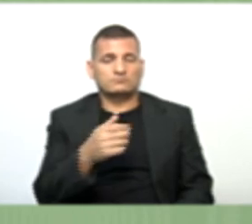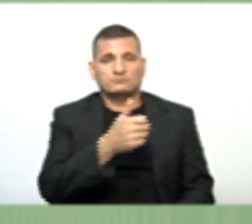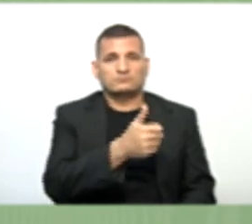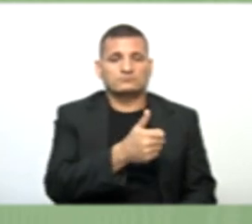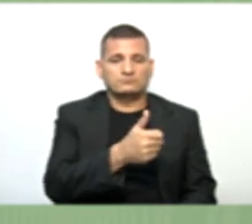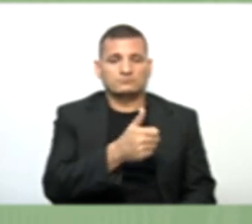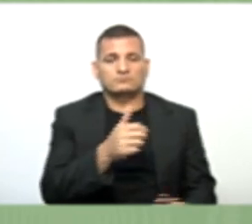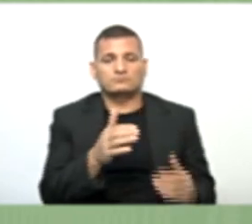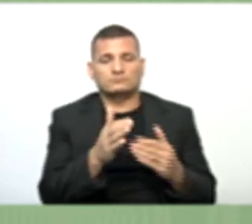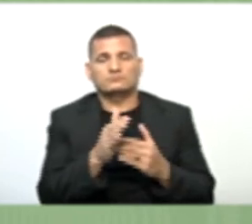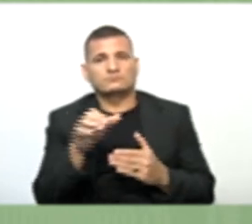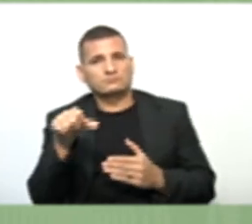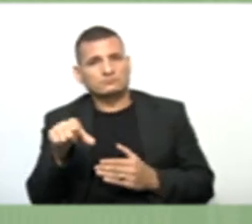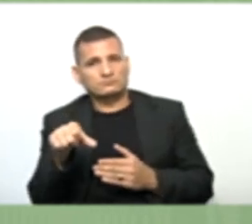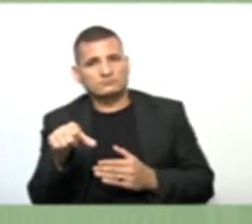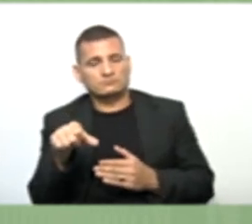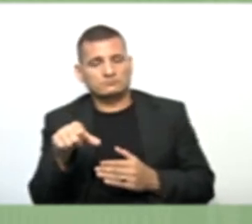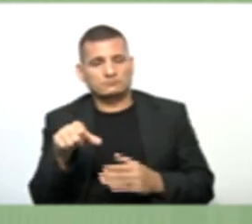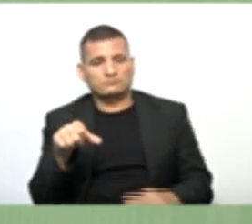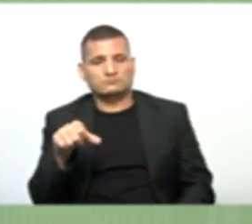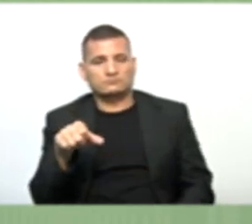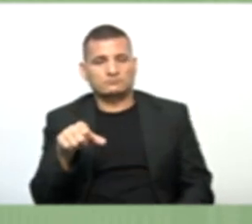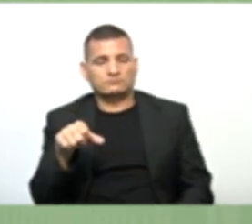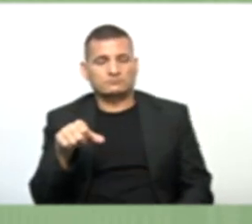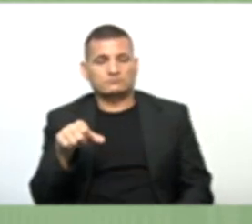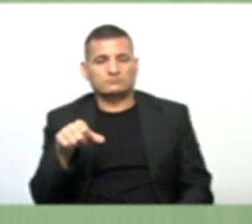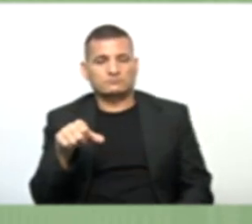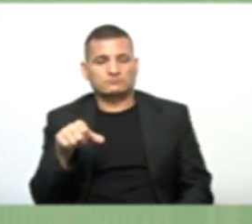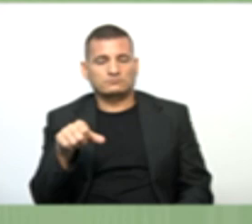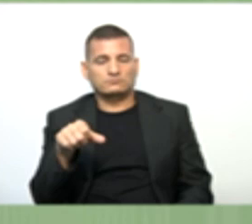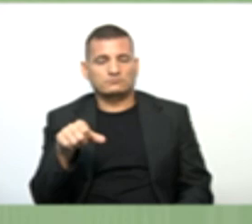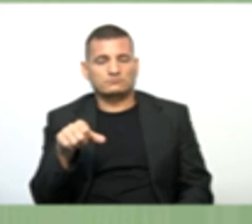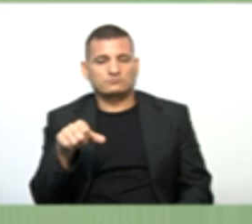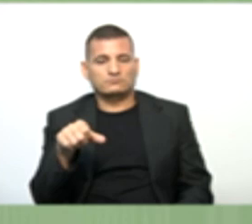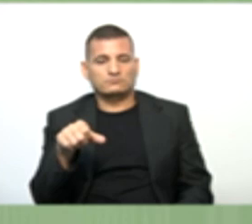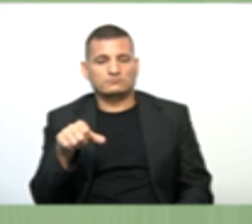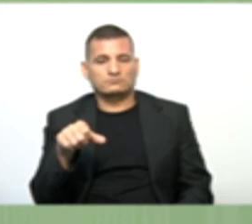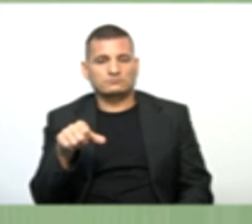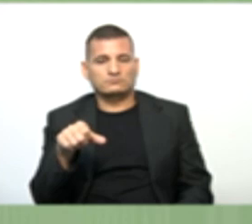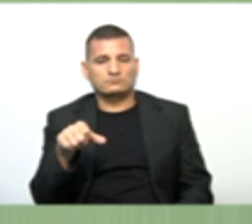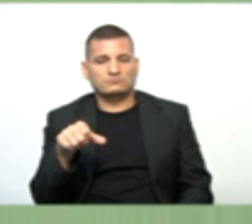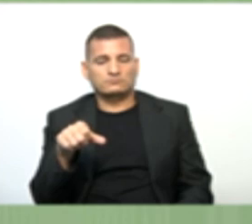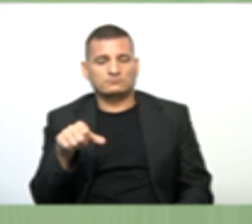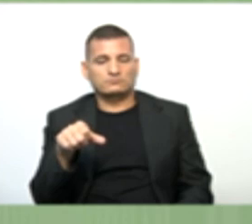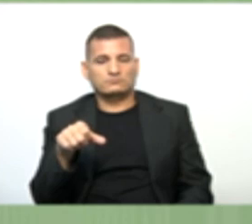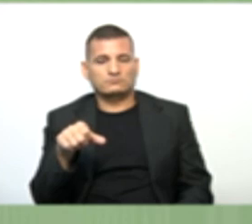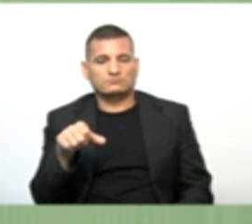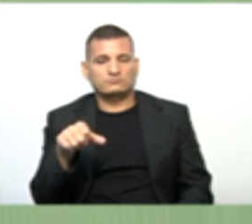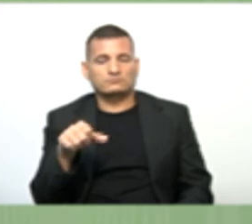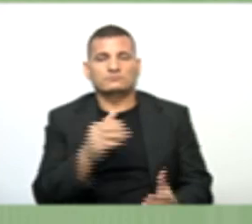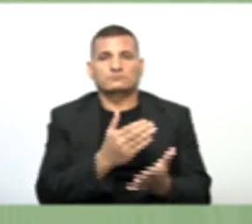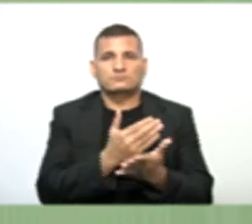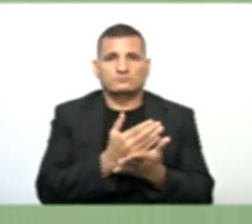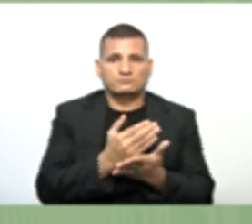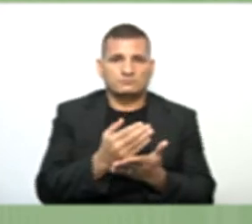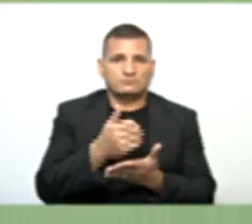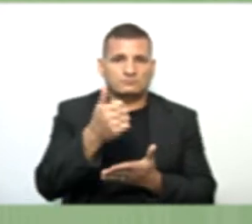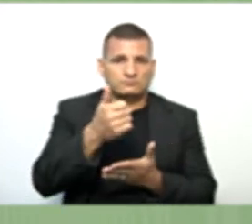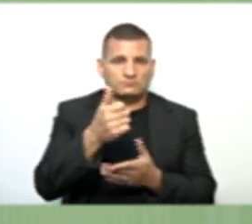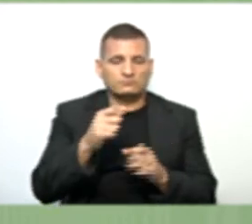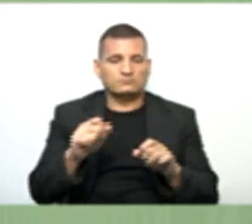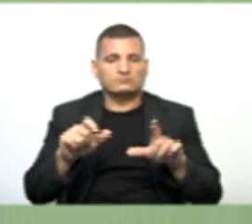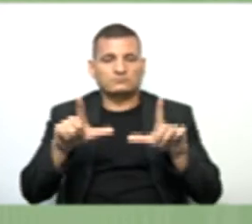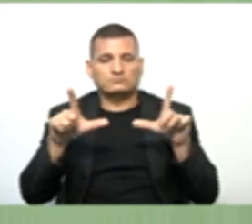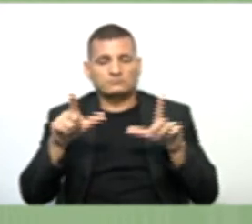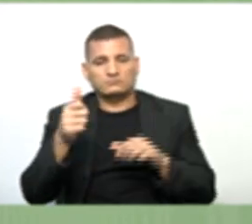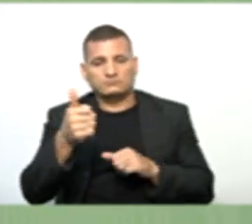valores, serão os números impressos através desse for aqui. Então, ele inicia em 1, né, e imprime o 1. Ó.